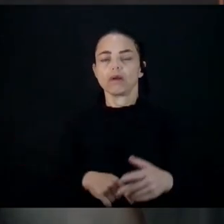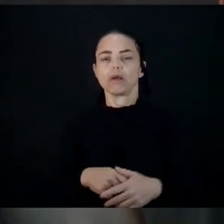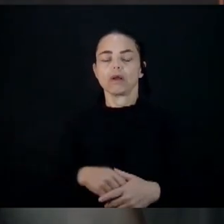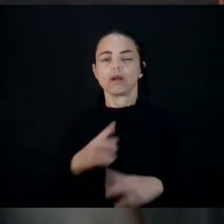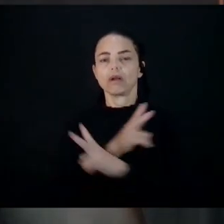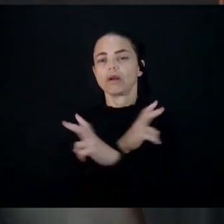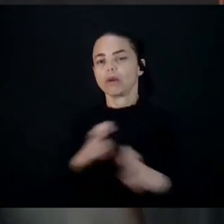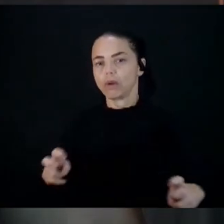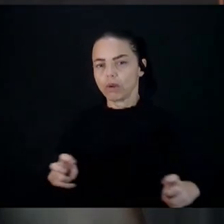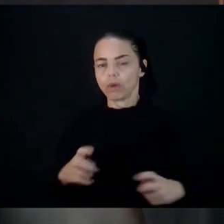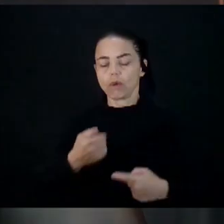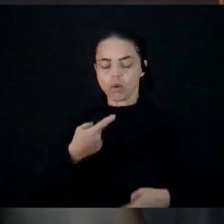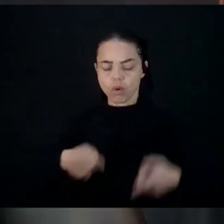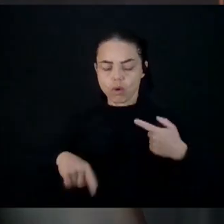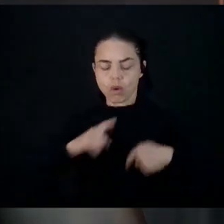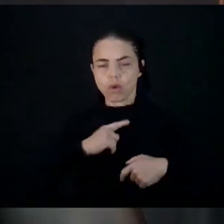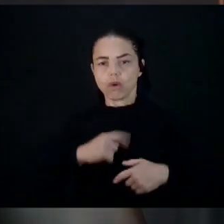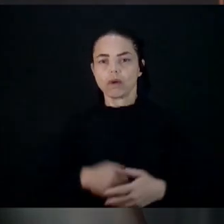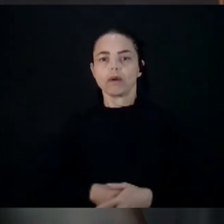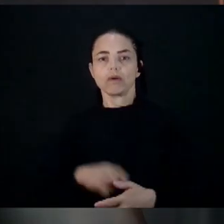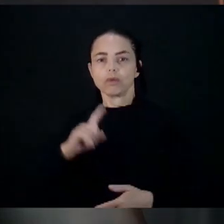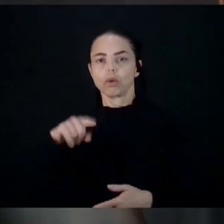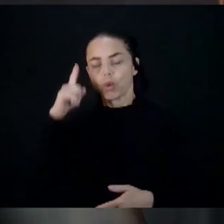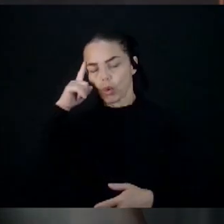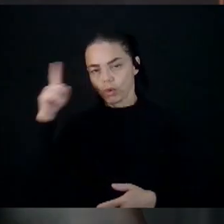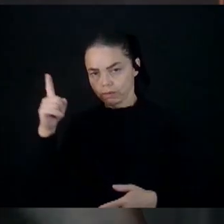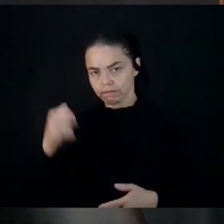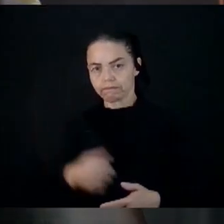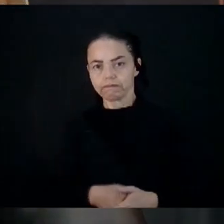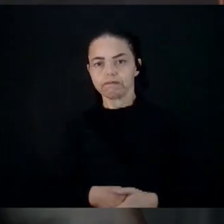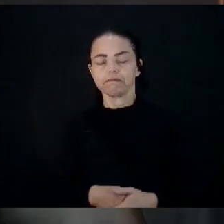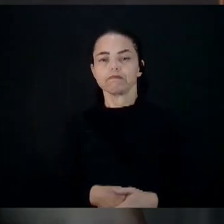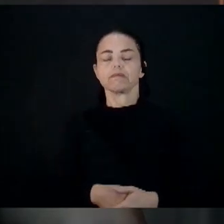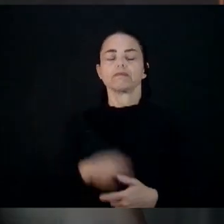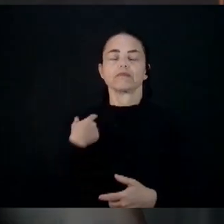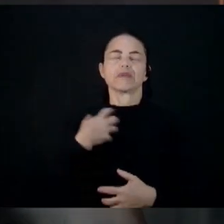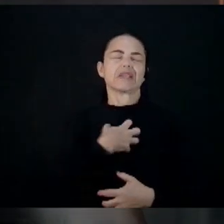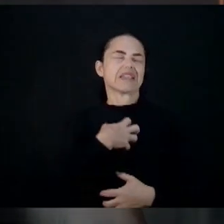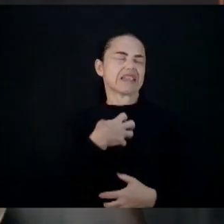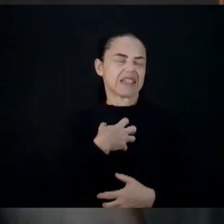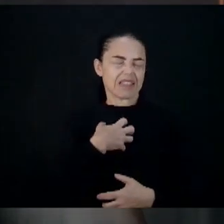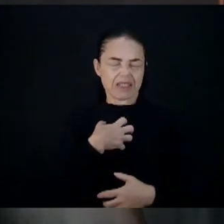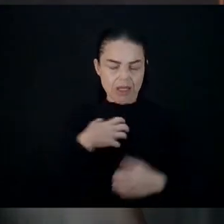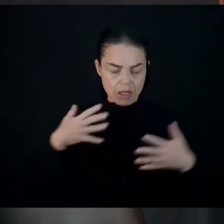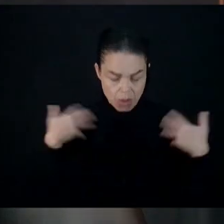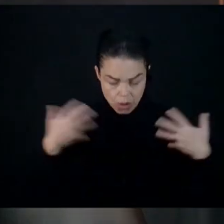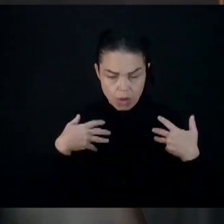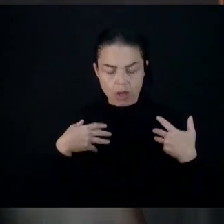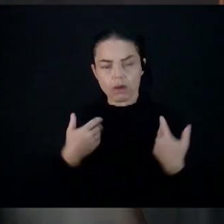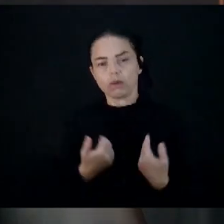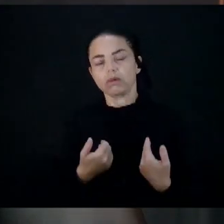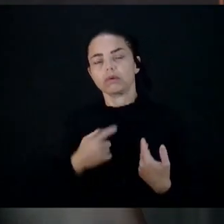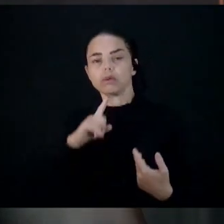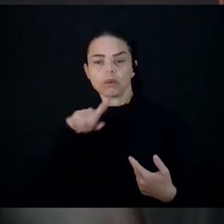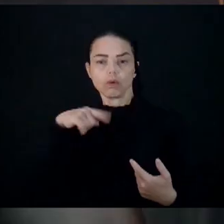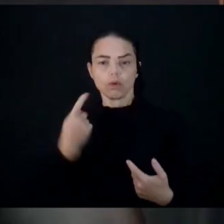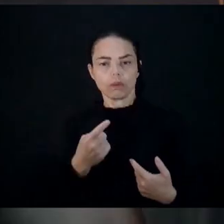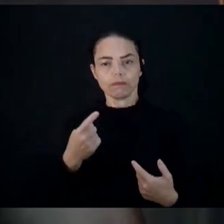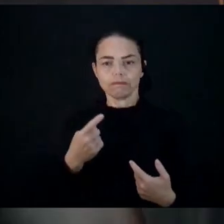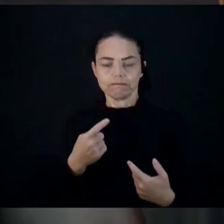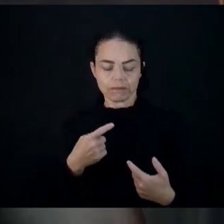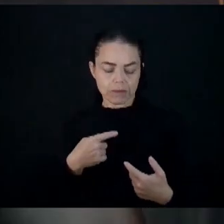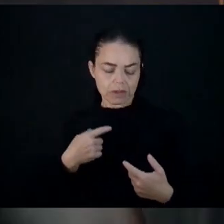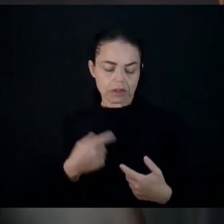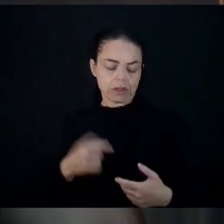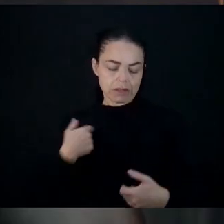no organismo. Uhum. Isso daí, no dia seguinte, né, logo depois ele causa essa sensação de euforia, às vezes de relaxamento, mas no dia seguinte a conta chega, né?